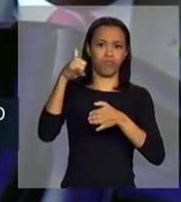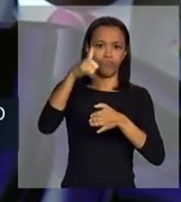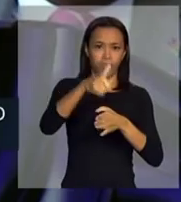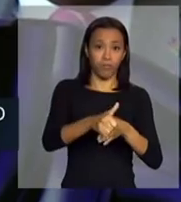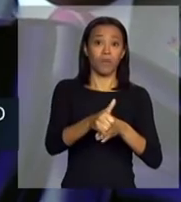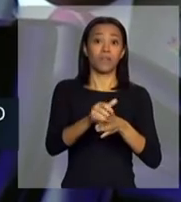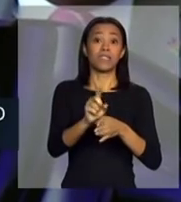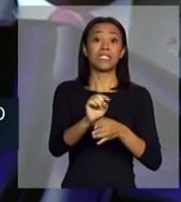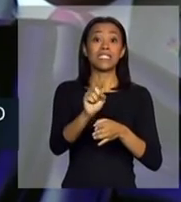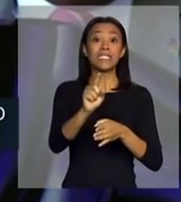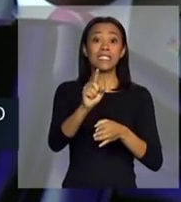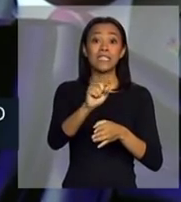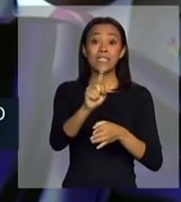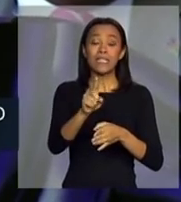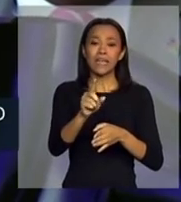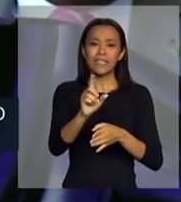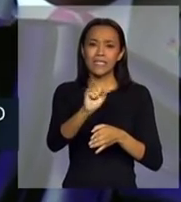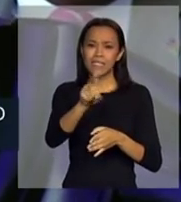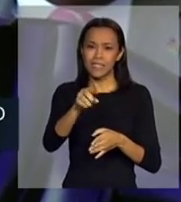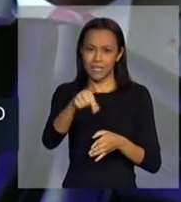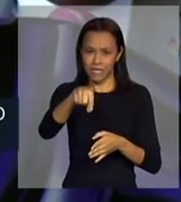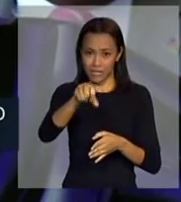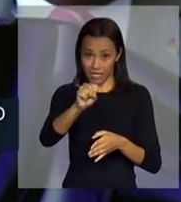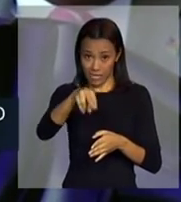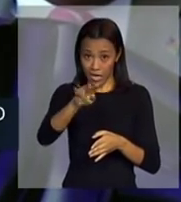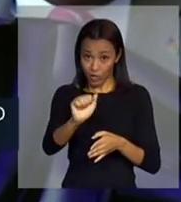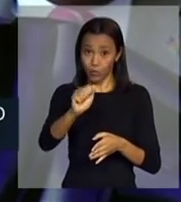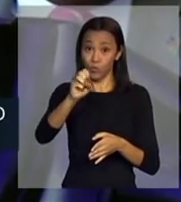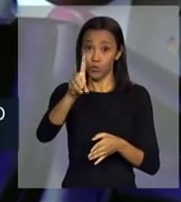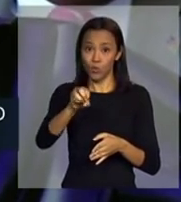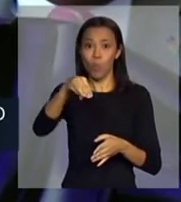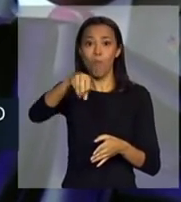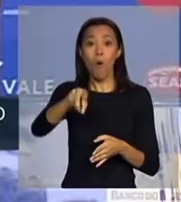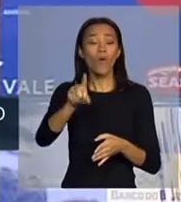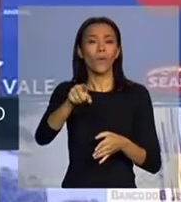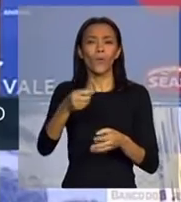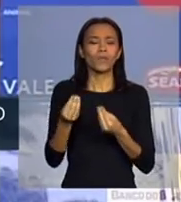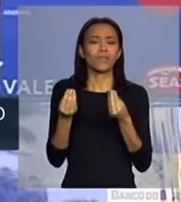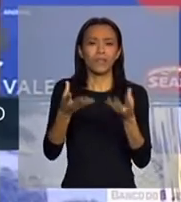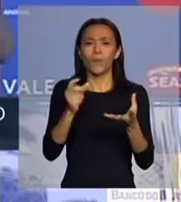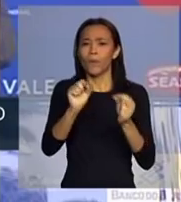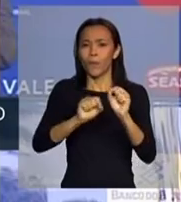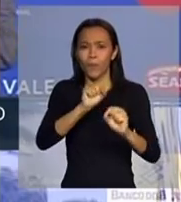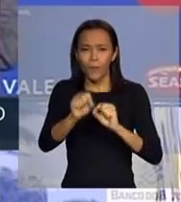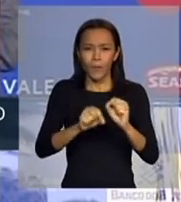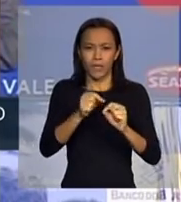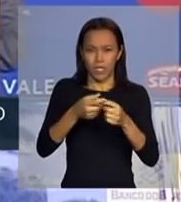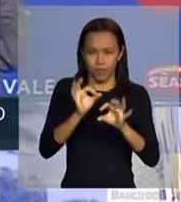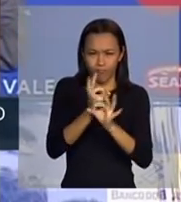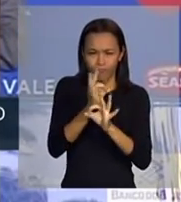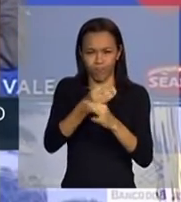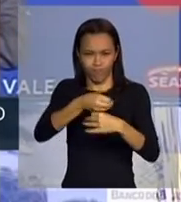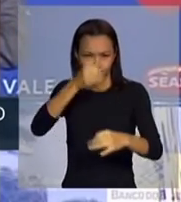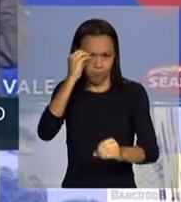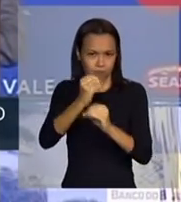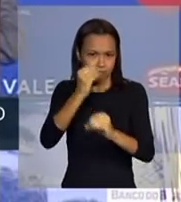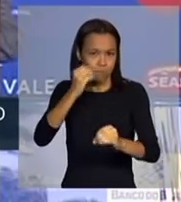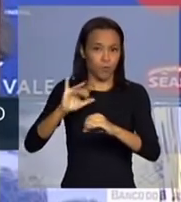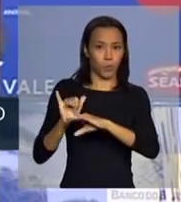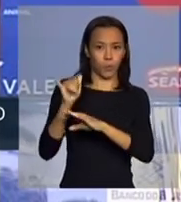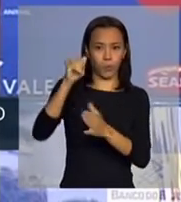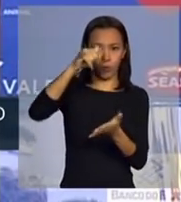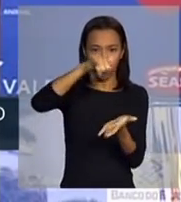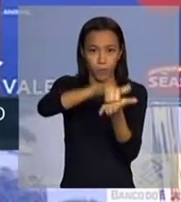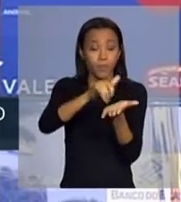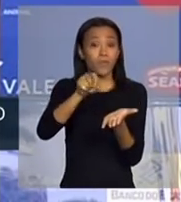Santos Dumont, um grande mineiro que doou ao mundo um engenho mais notável, que foi o engenho da aviação. Nesse momento,